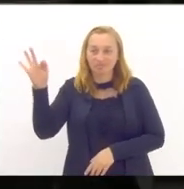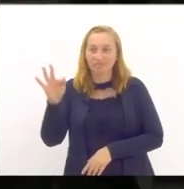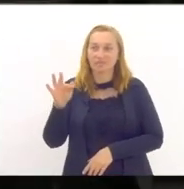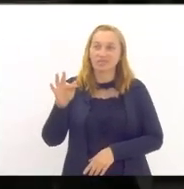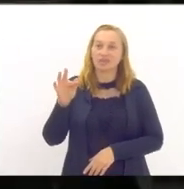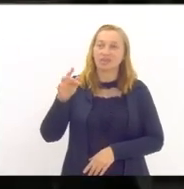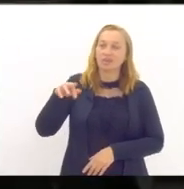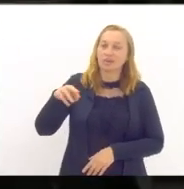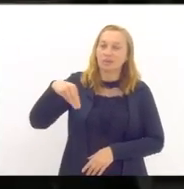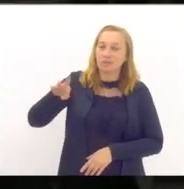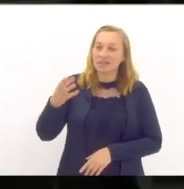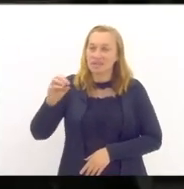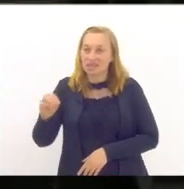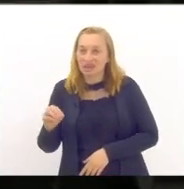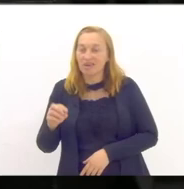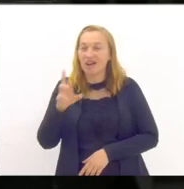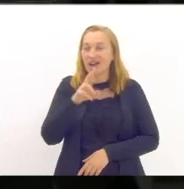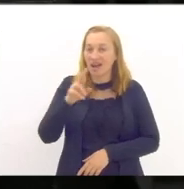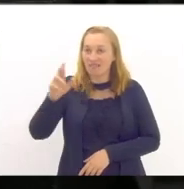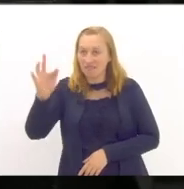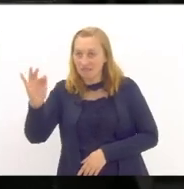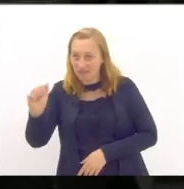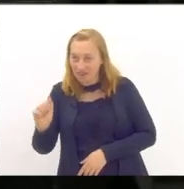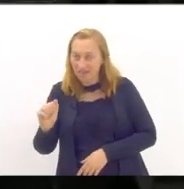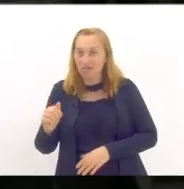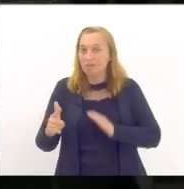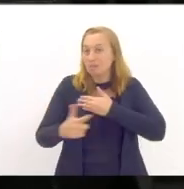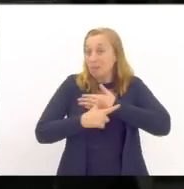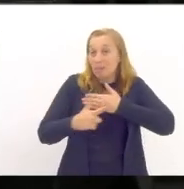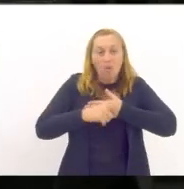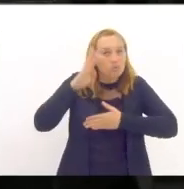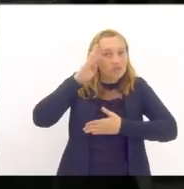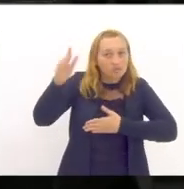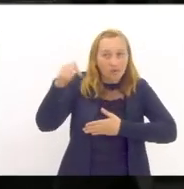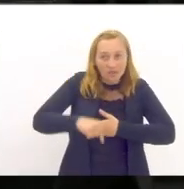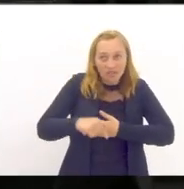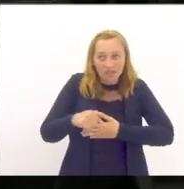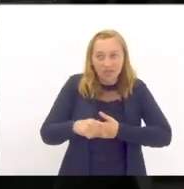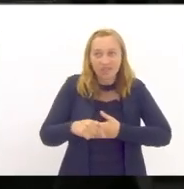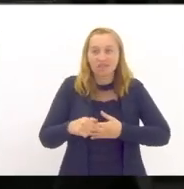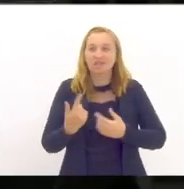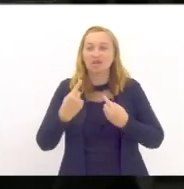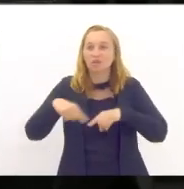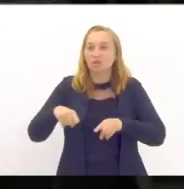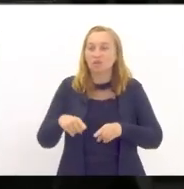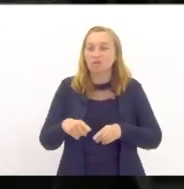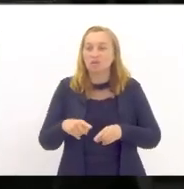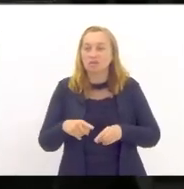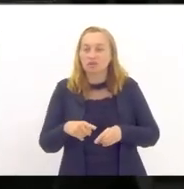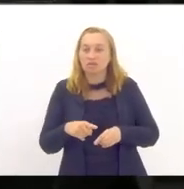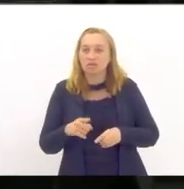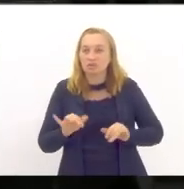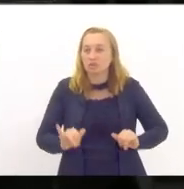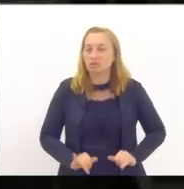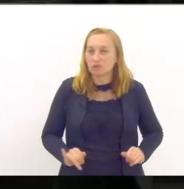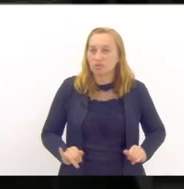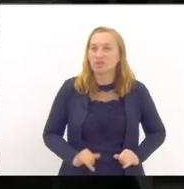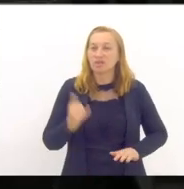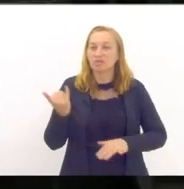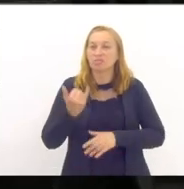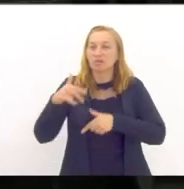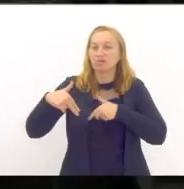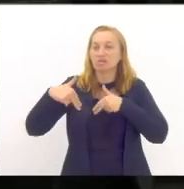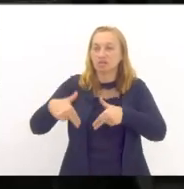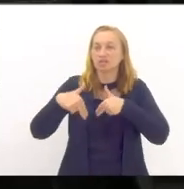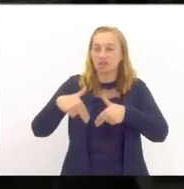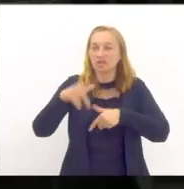nos falar muito. A Rafa, que teve um papel fundamental aqui no mecanismo de combate à tortura, quando esteve por aqui, que é uma importante militante dos